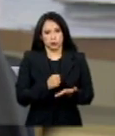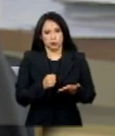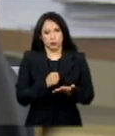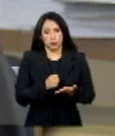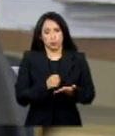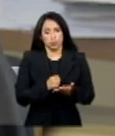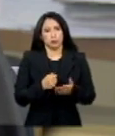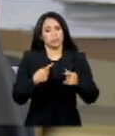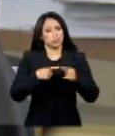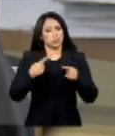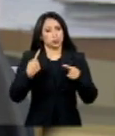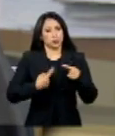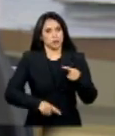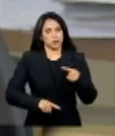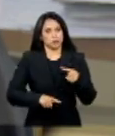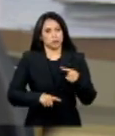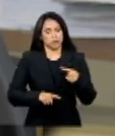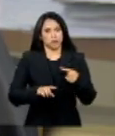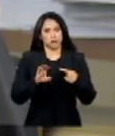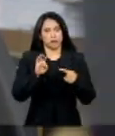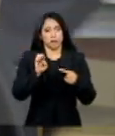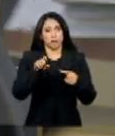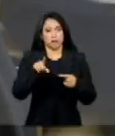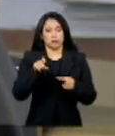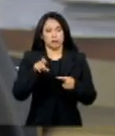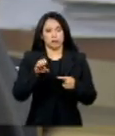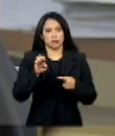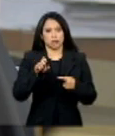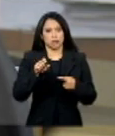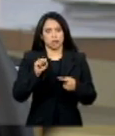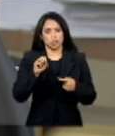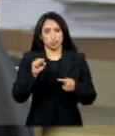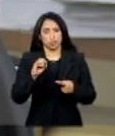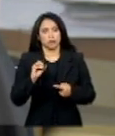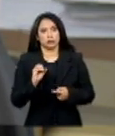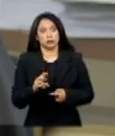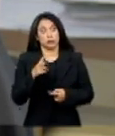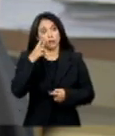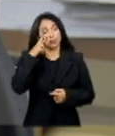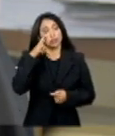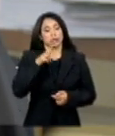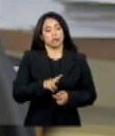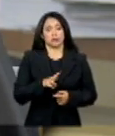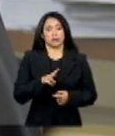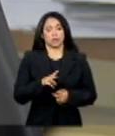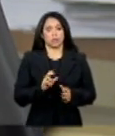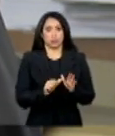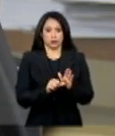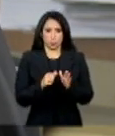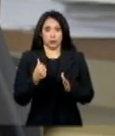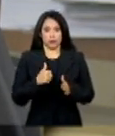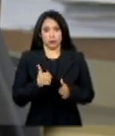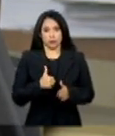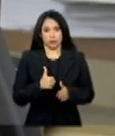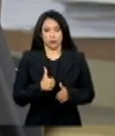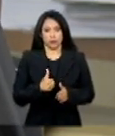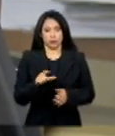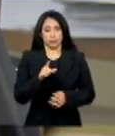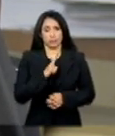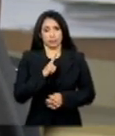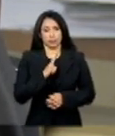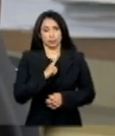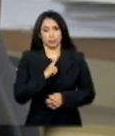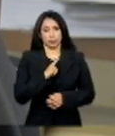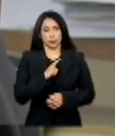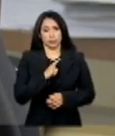excesso e como proibição de proteção deficiente no primeiro caso o princípio da proporcionalidade funciona